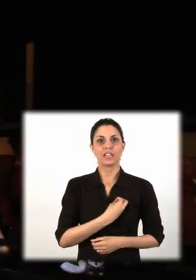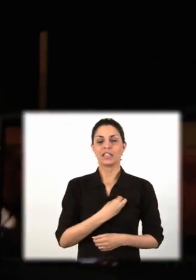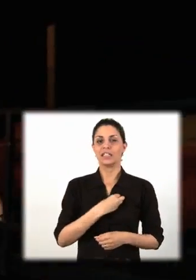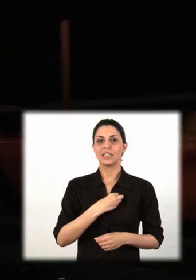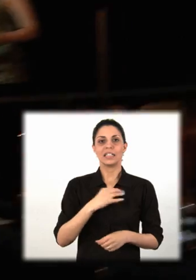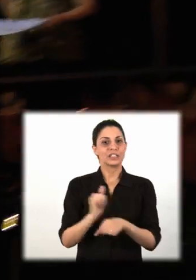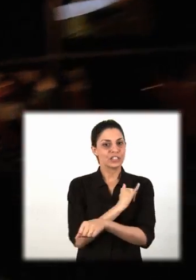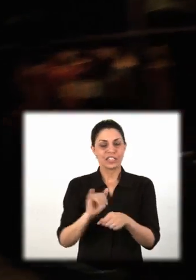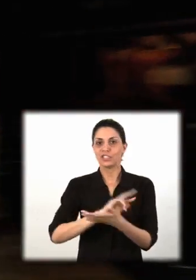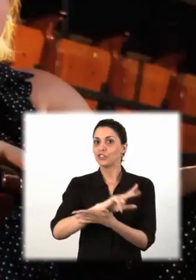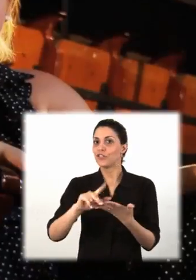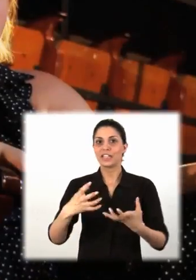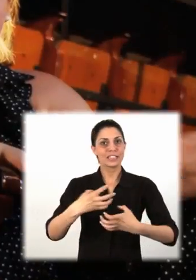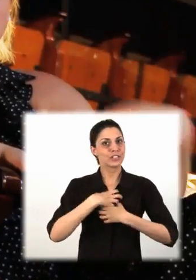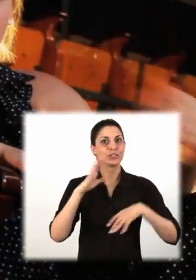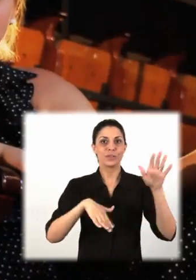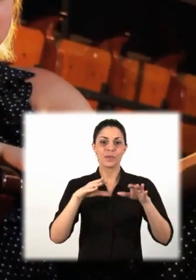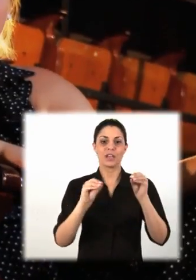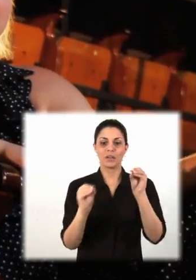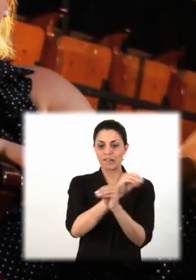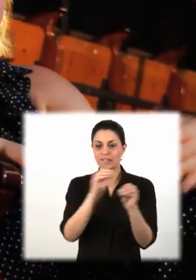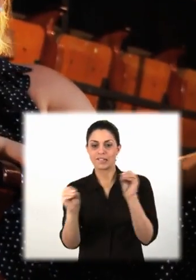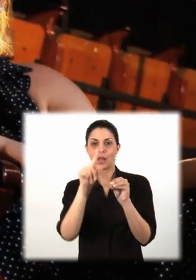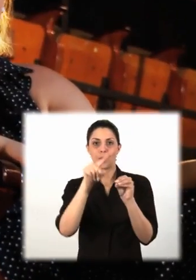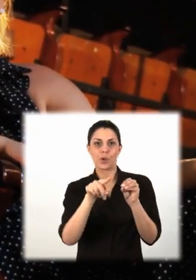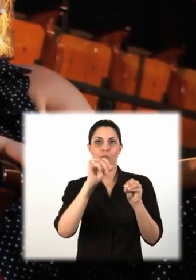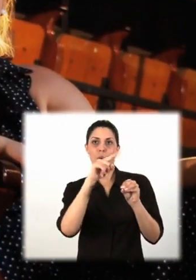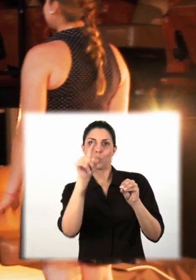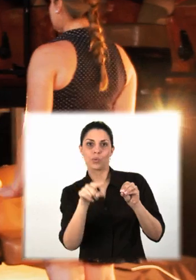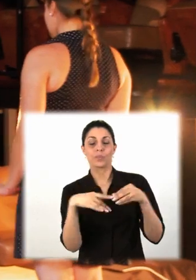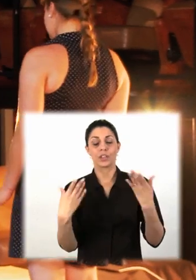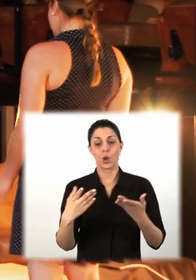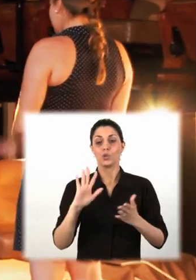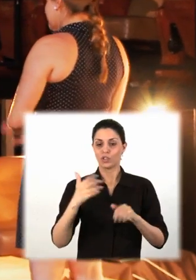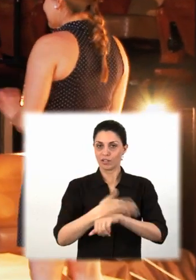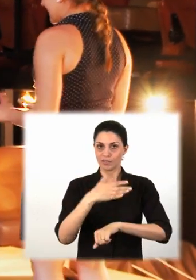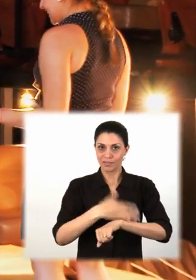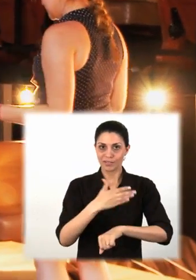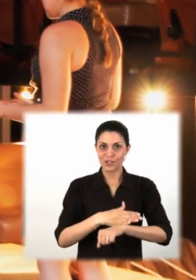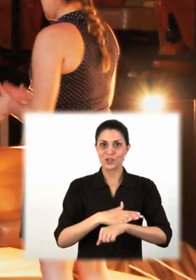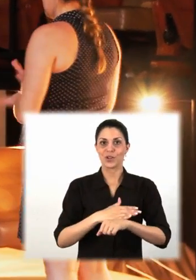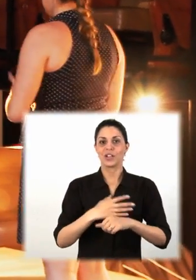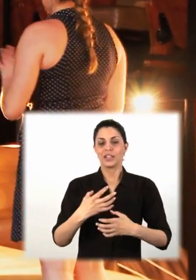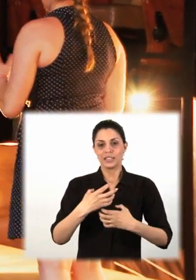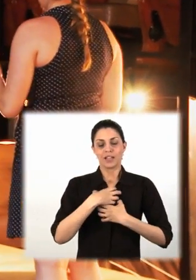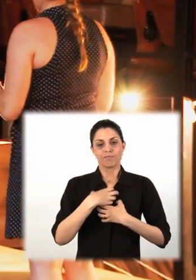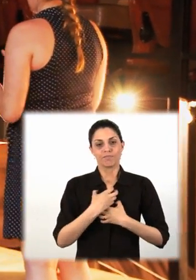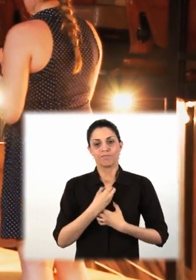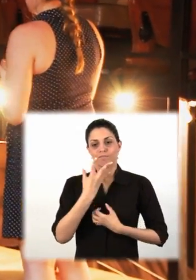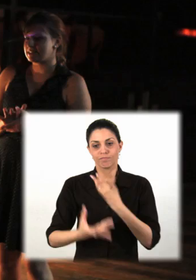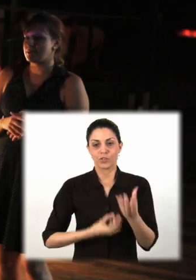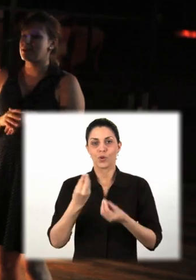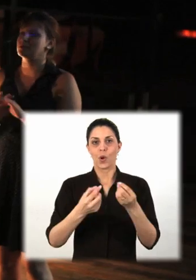é amplo as possibilidades que você pode, com a pontuação, fazer, né? Então, gente, estou com tudo ensaiado, trabalhei algumas intenções